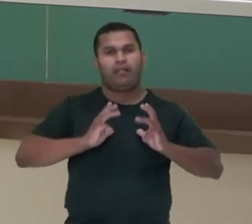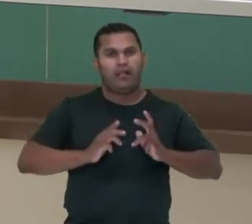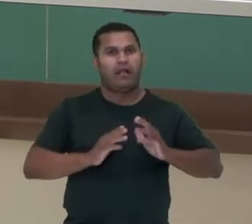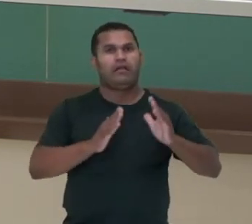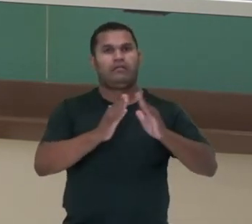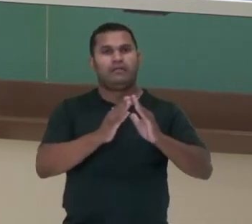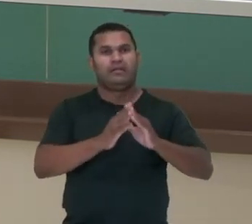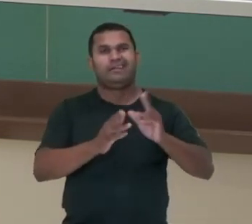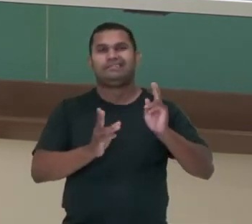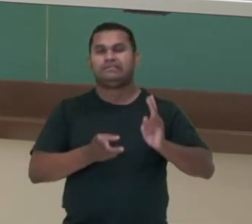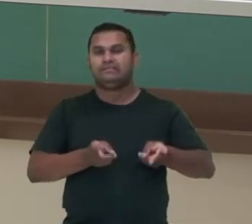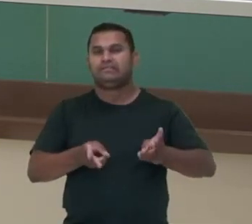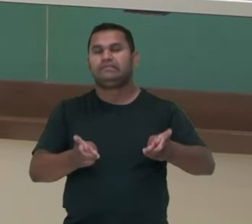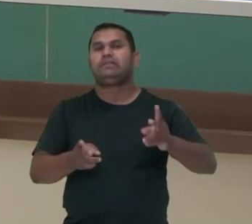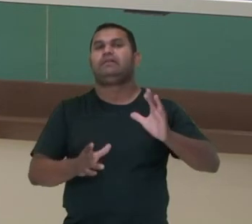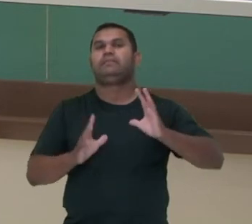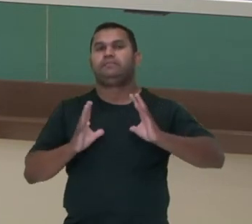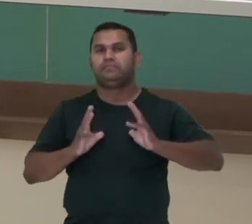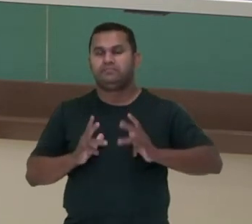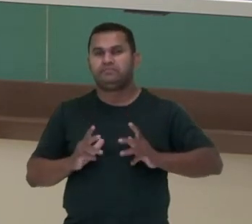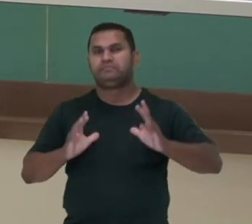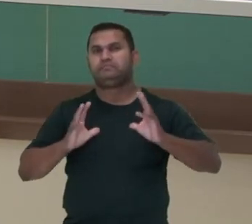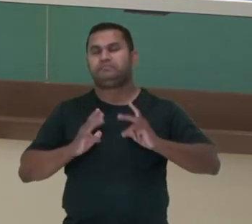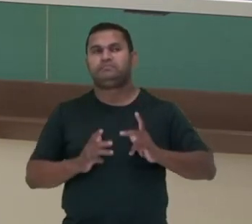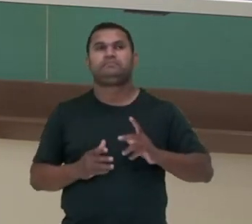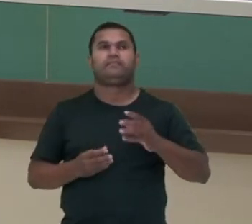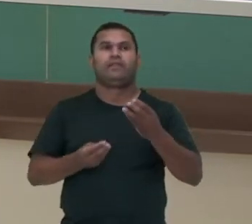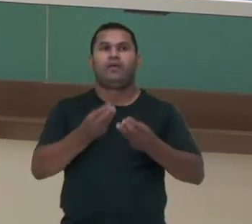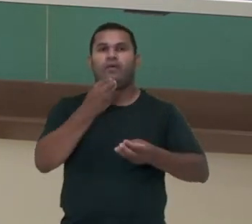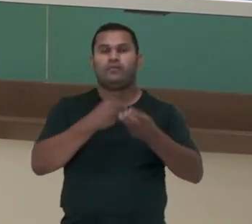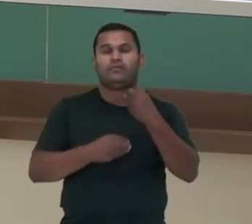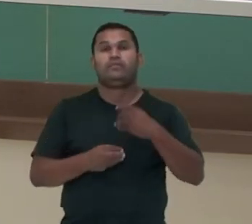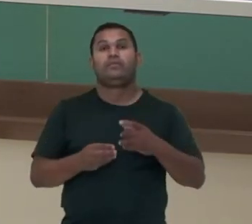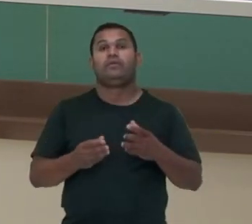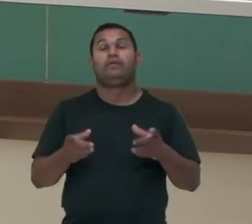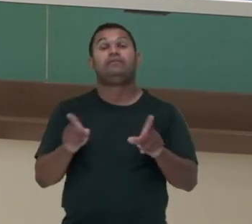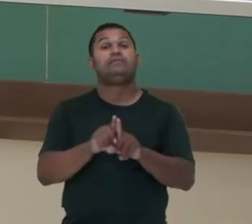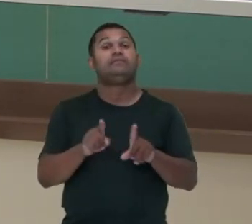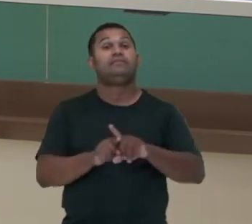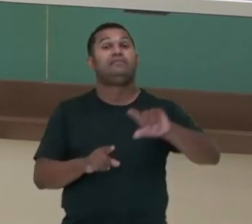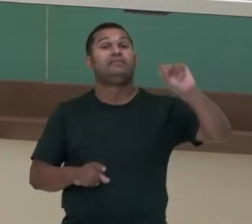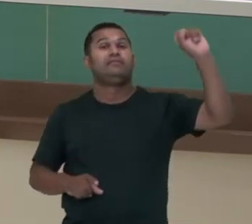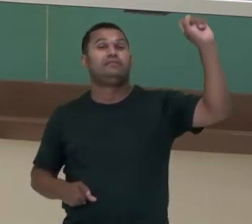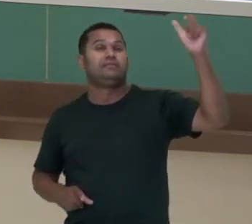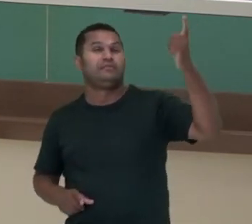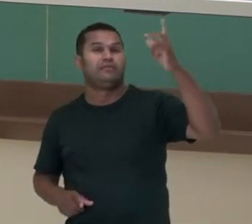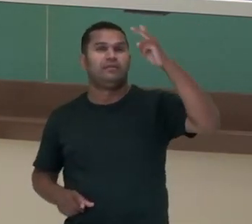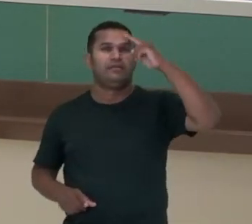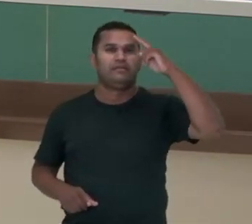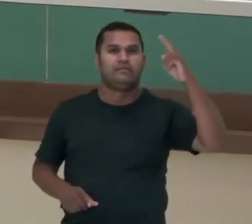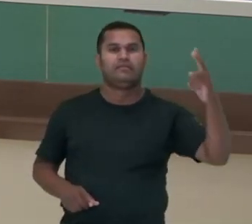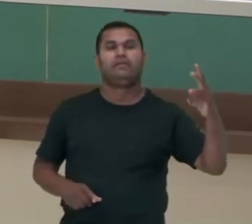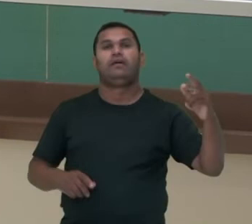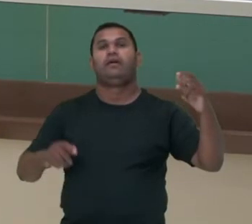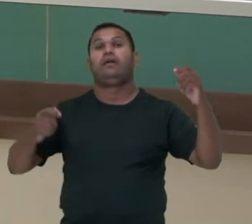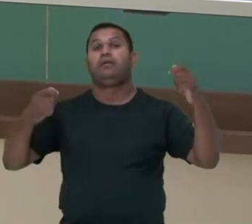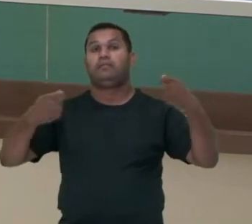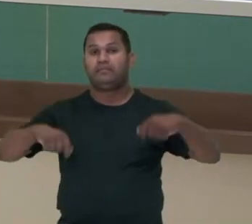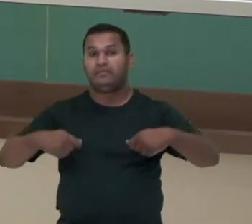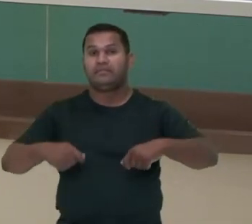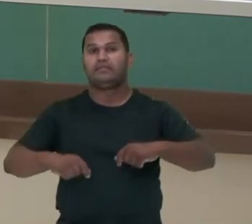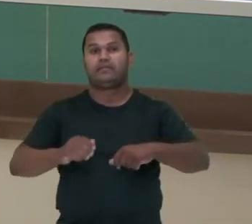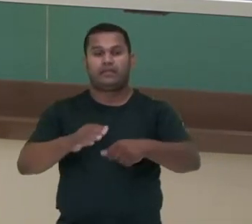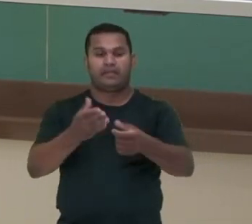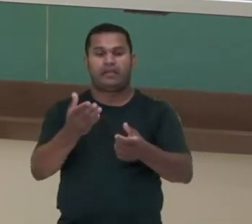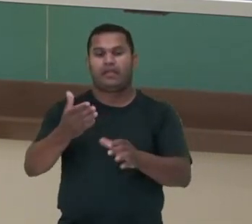ser refletida muito, né? Utilizar protetor solar, logicamente ao sair ao sol, principalmente em horários assim de pico,